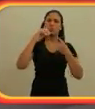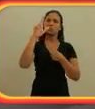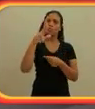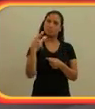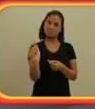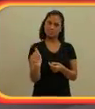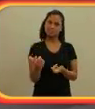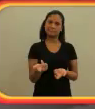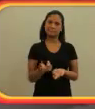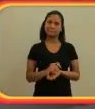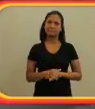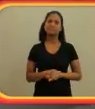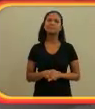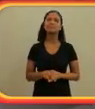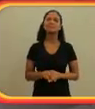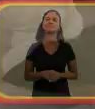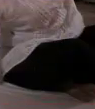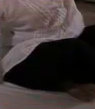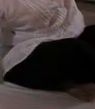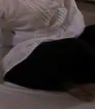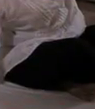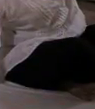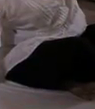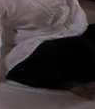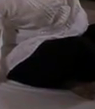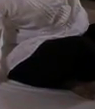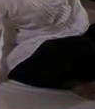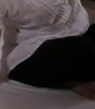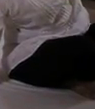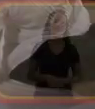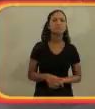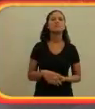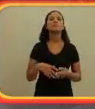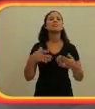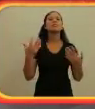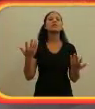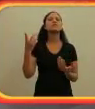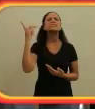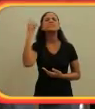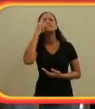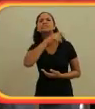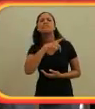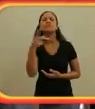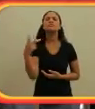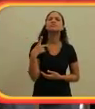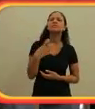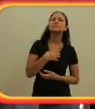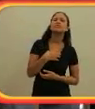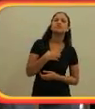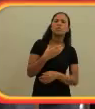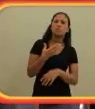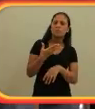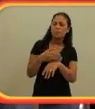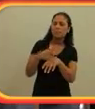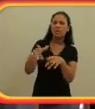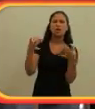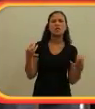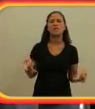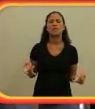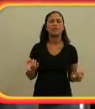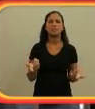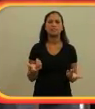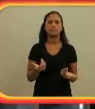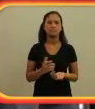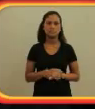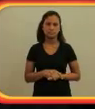movimento. Vai trabalhando um pouquinho da sua coluna. Qual a maior dificuldade que você sentiu em praticar essa